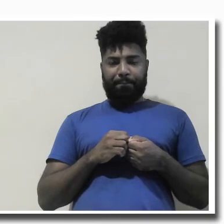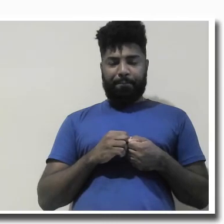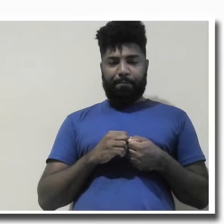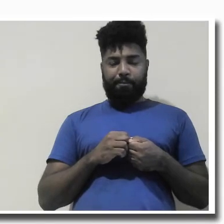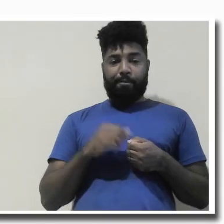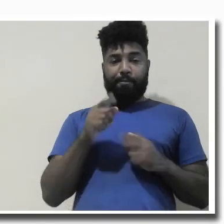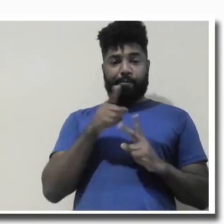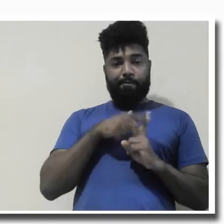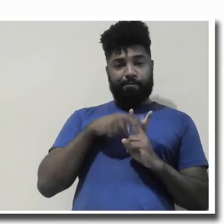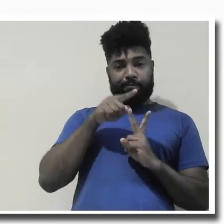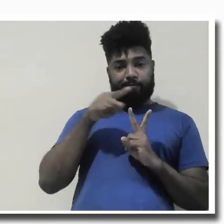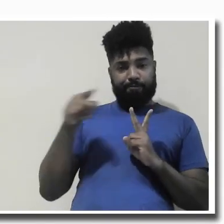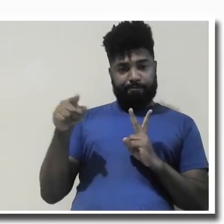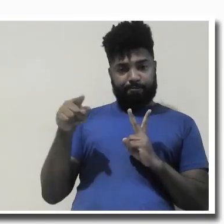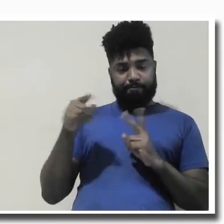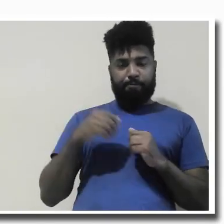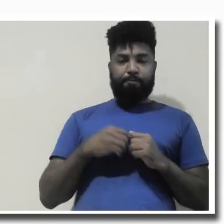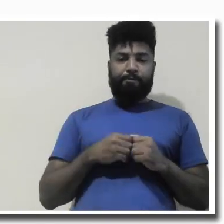e radiciação